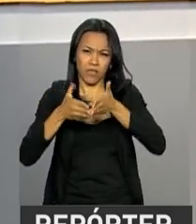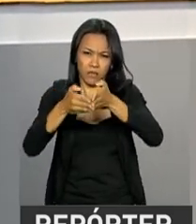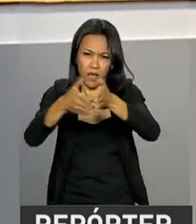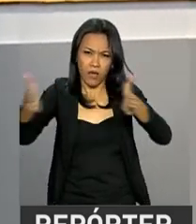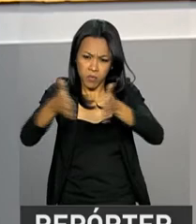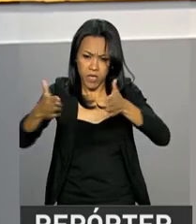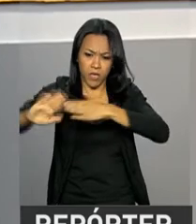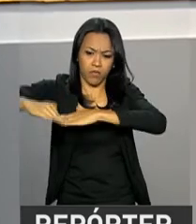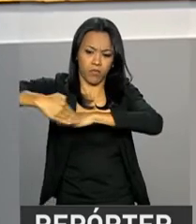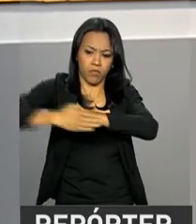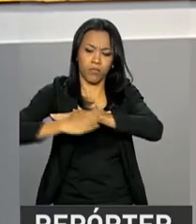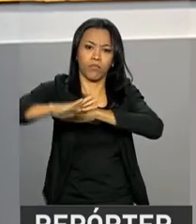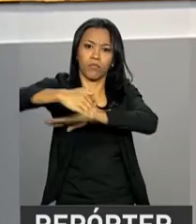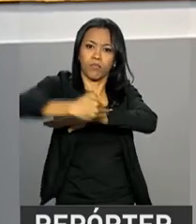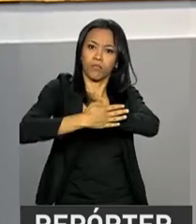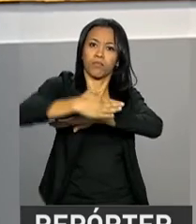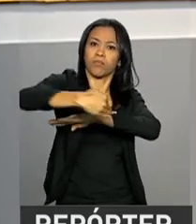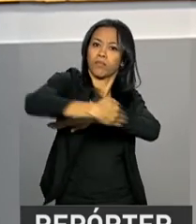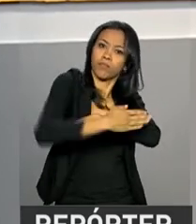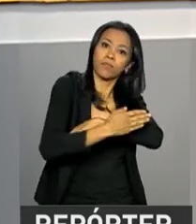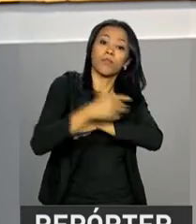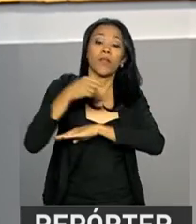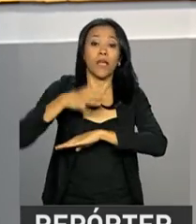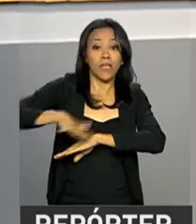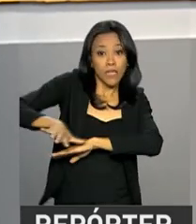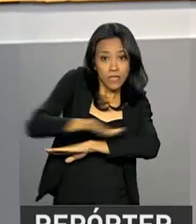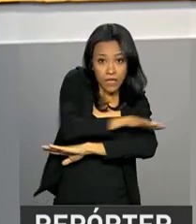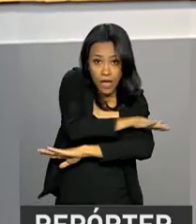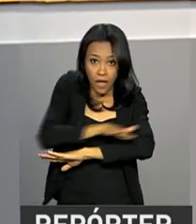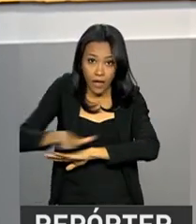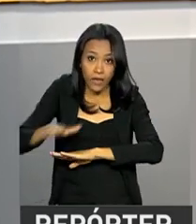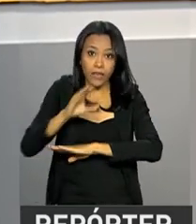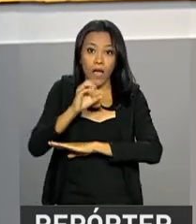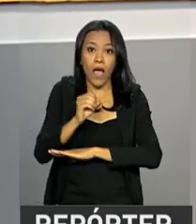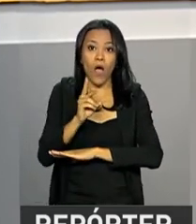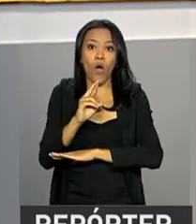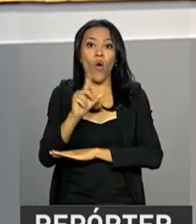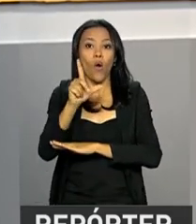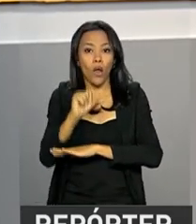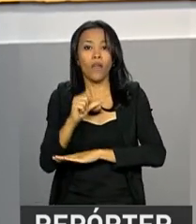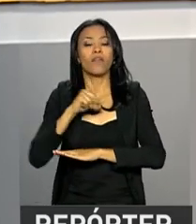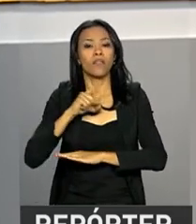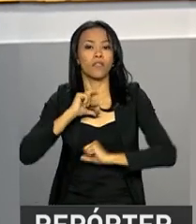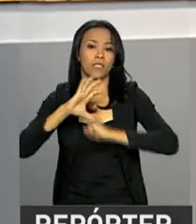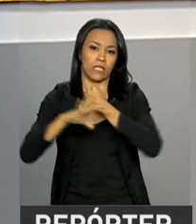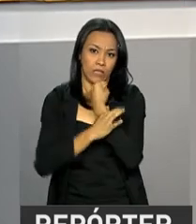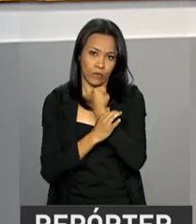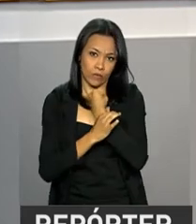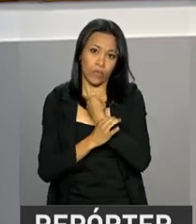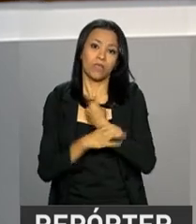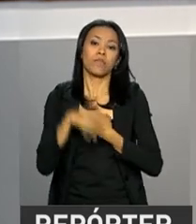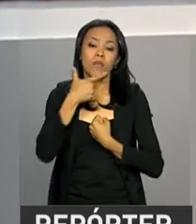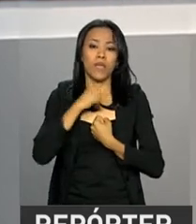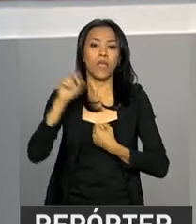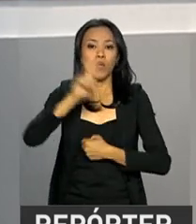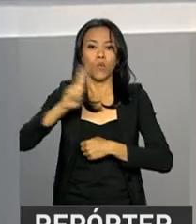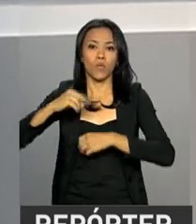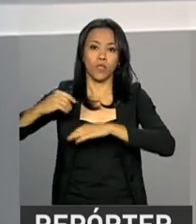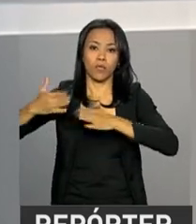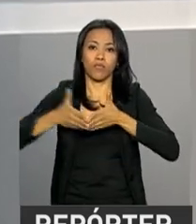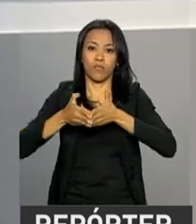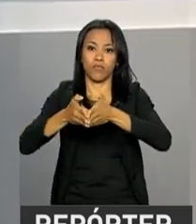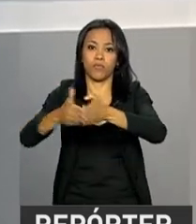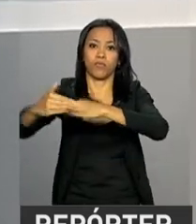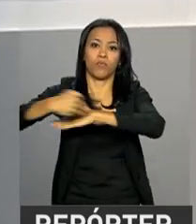com as intervenções a orla de santarém vai oferecer mais segurança aos habitantes e aos passageiros que desembarcam no